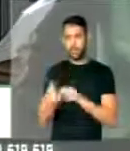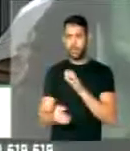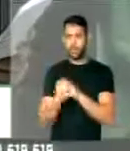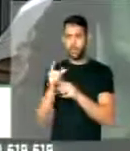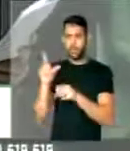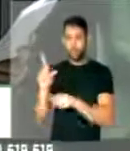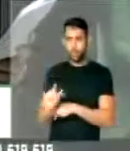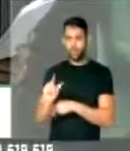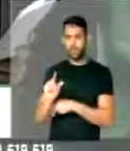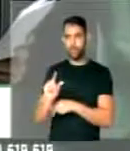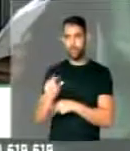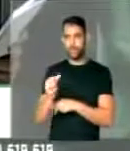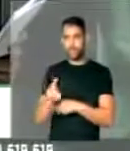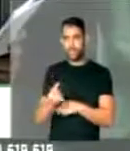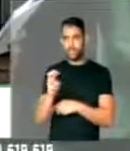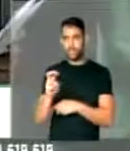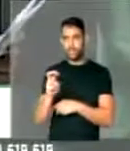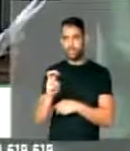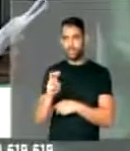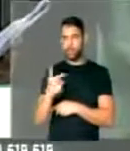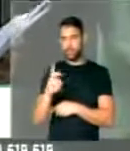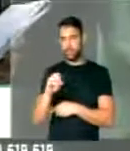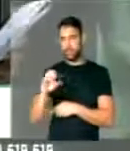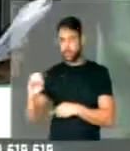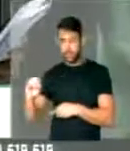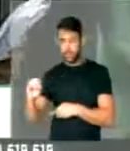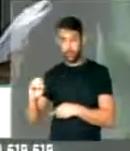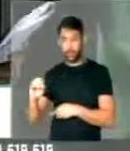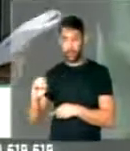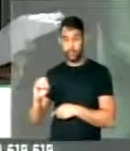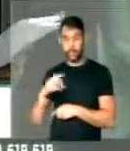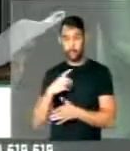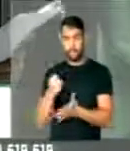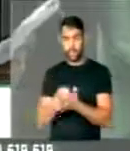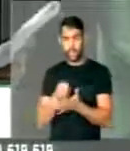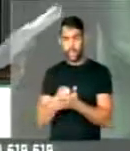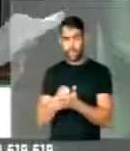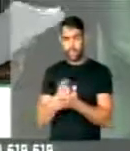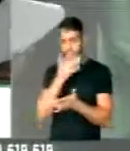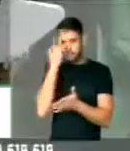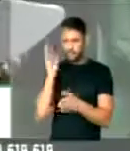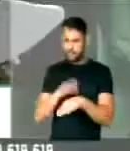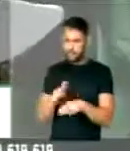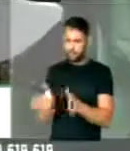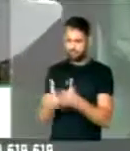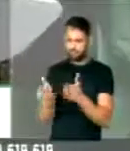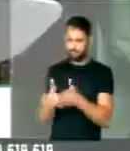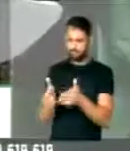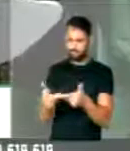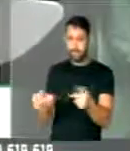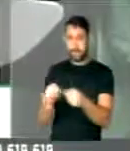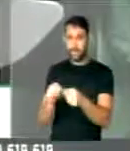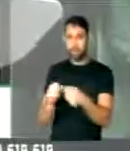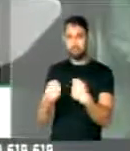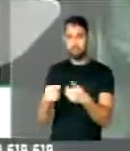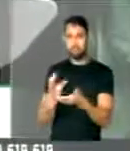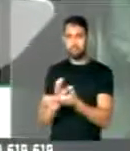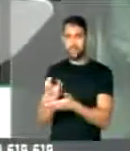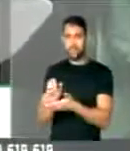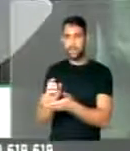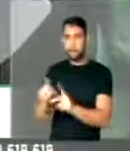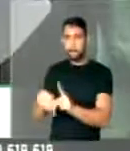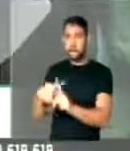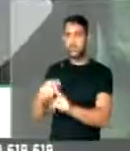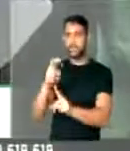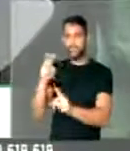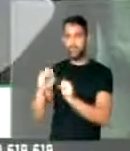caindo para 65 no ano 2000. Penaliza, portanto, os mais vulneráveis ao lhes exigir 5 anos